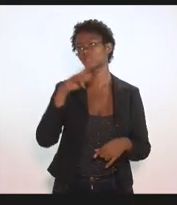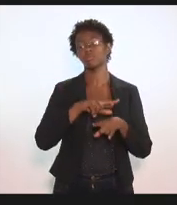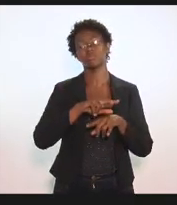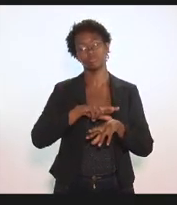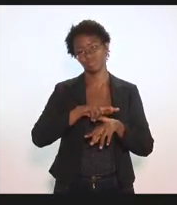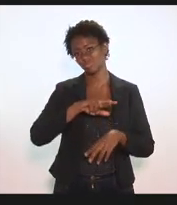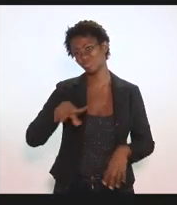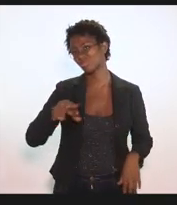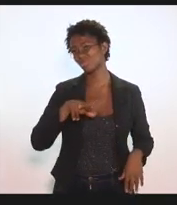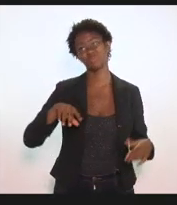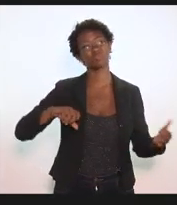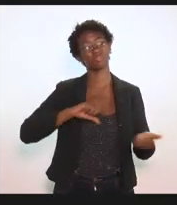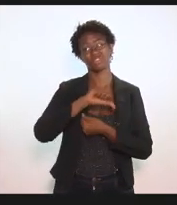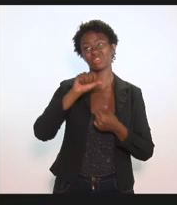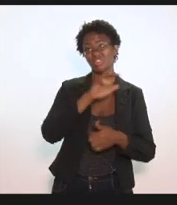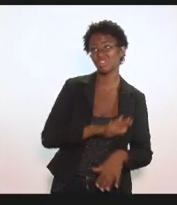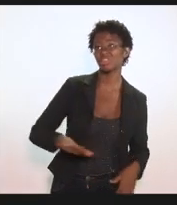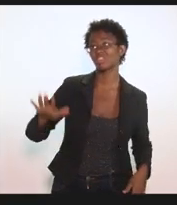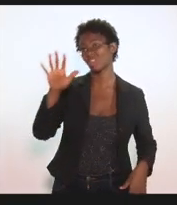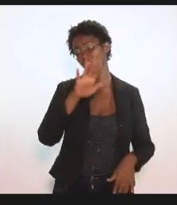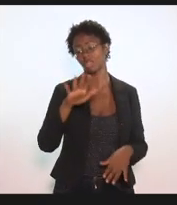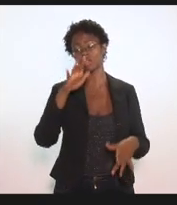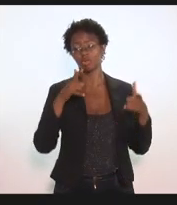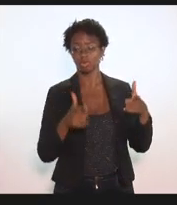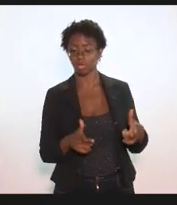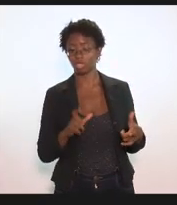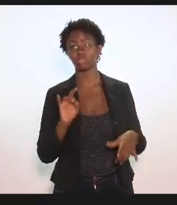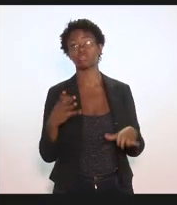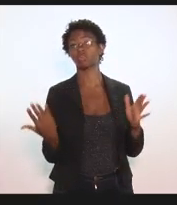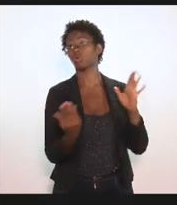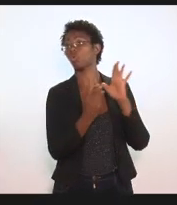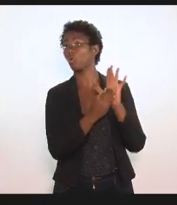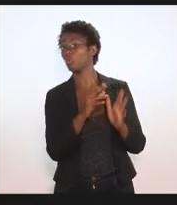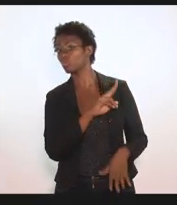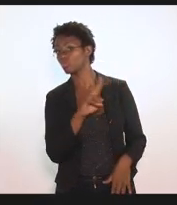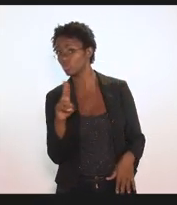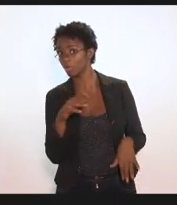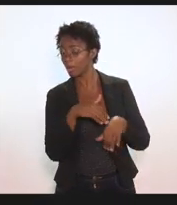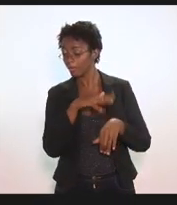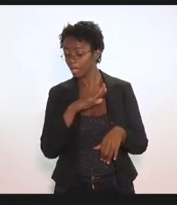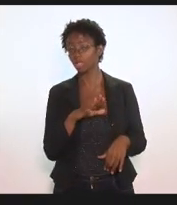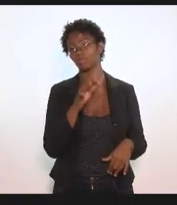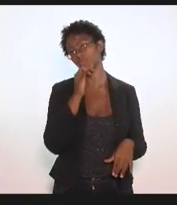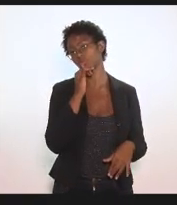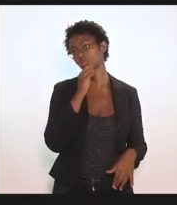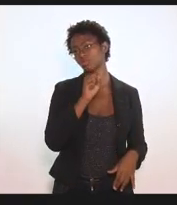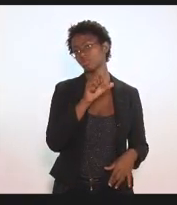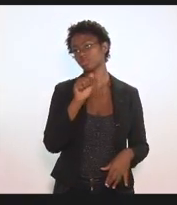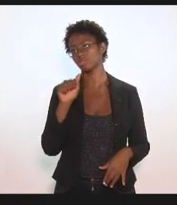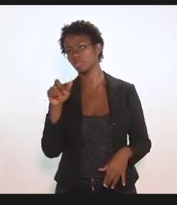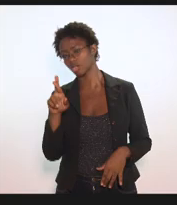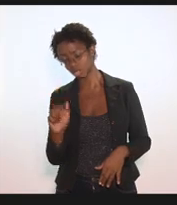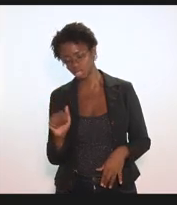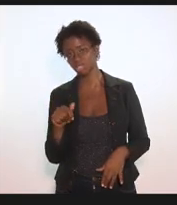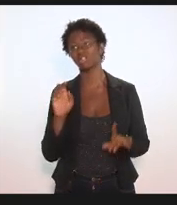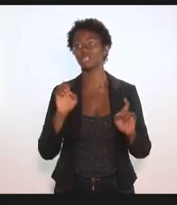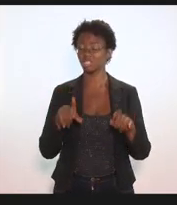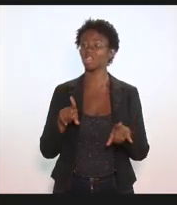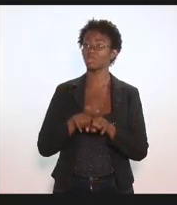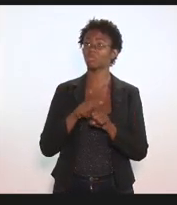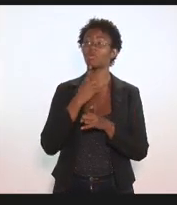totalmente o nome da estação, mas está acrescentando Estação Saara, e é a voz do povo. A gente